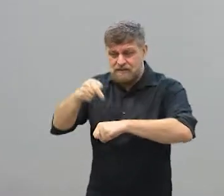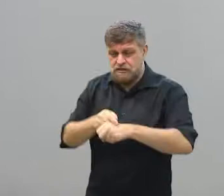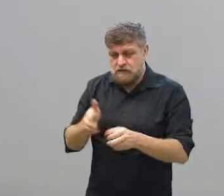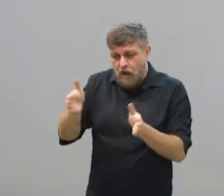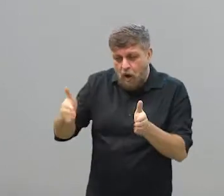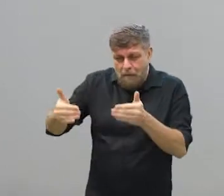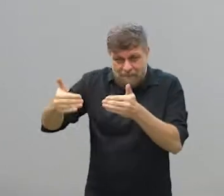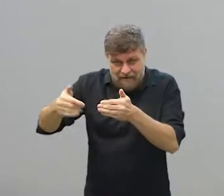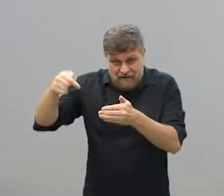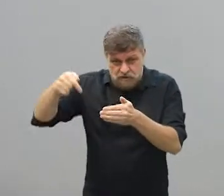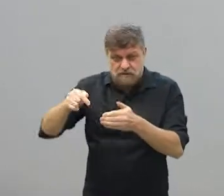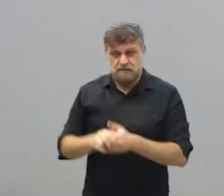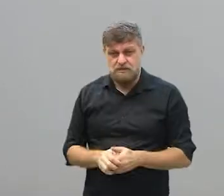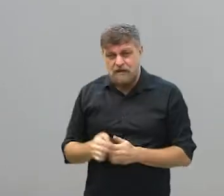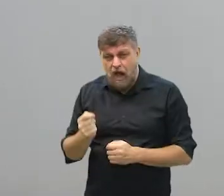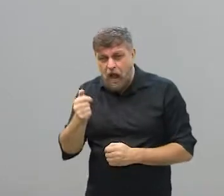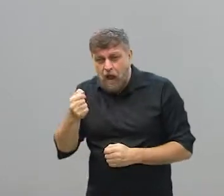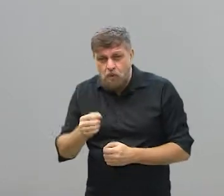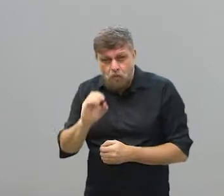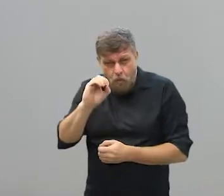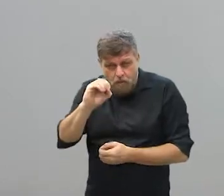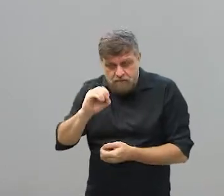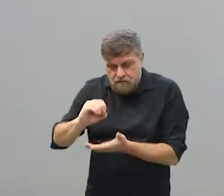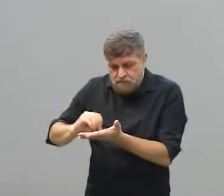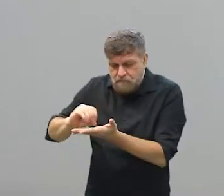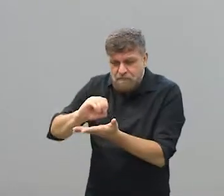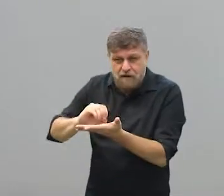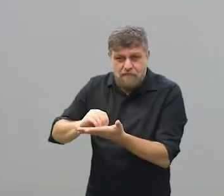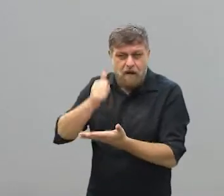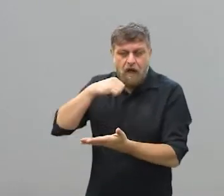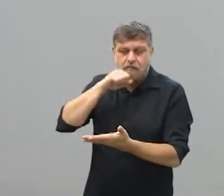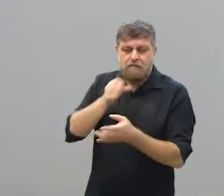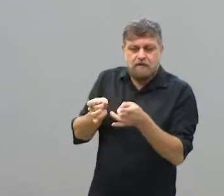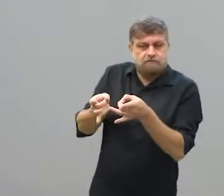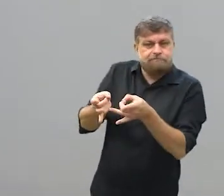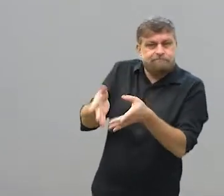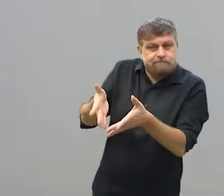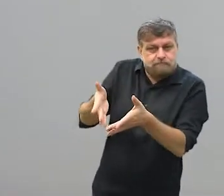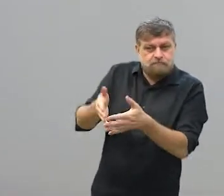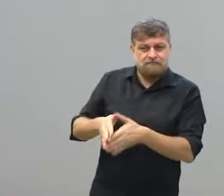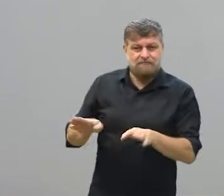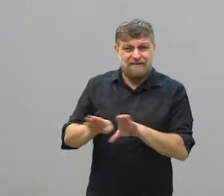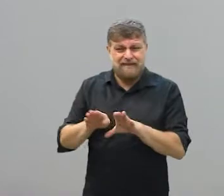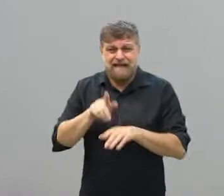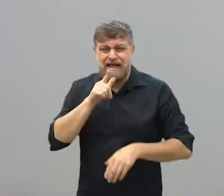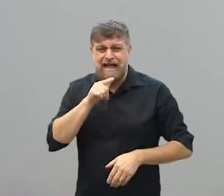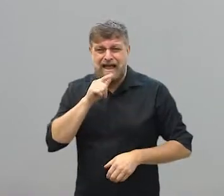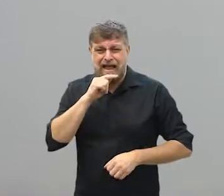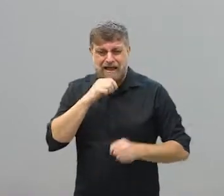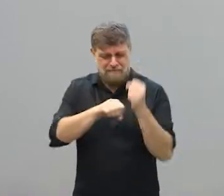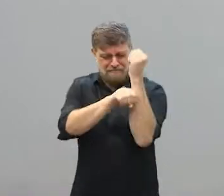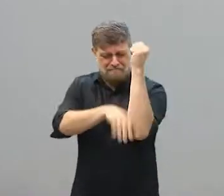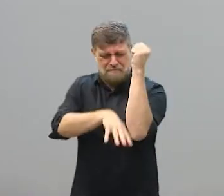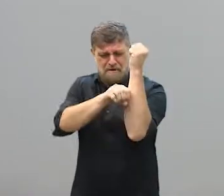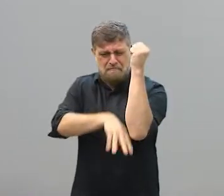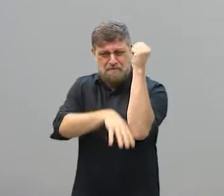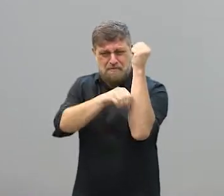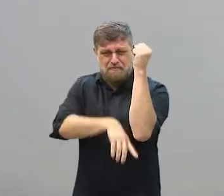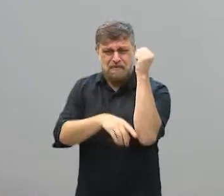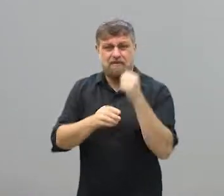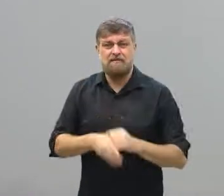caixinha dentro dessa gaiola com alguns albinos que tá tinha sido abandonados pela mãe água toda suja de fezes